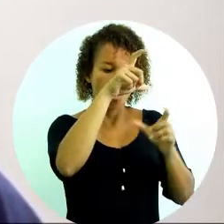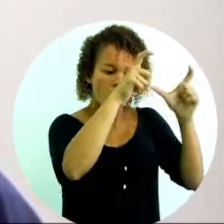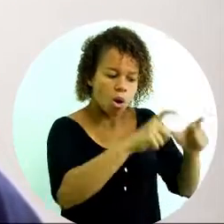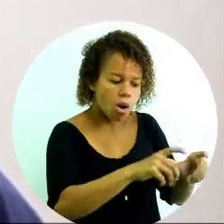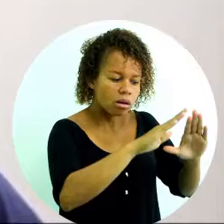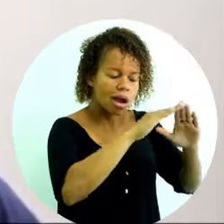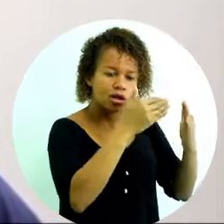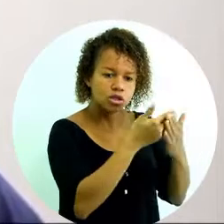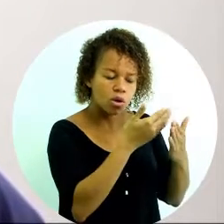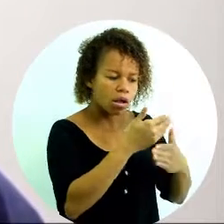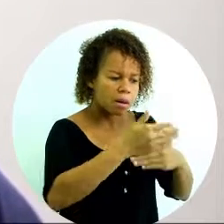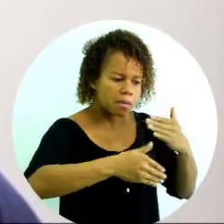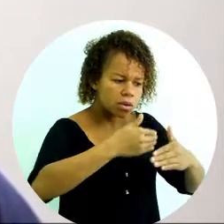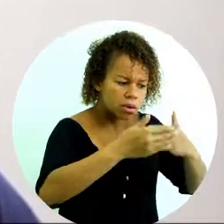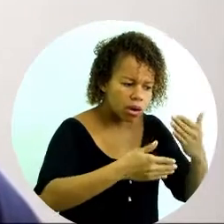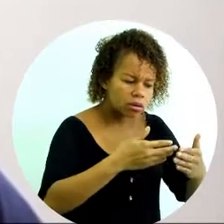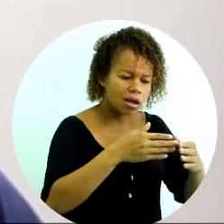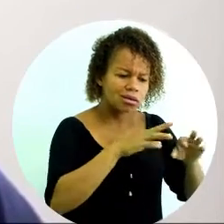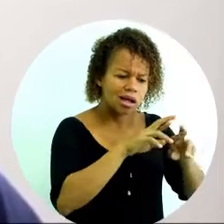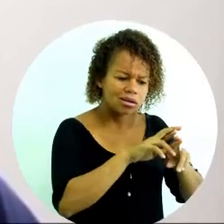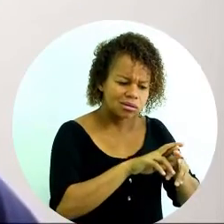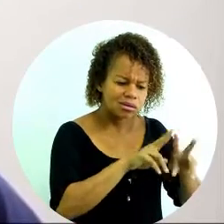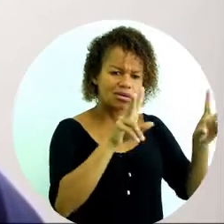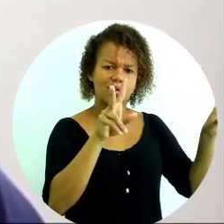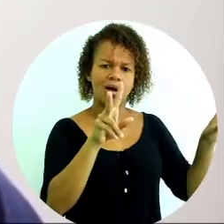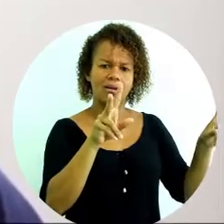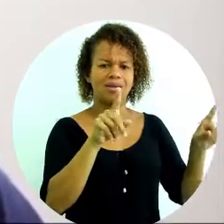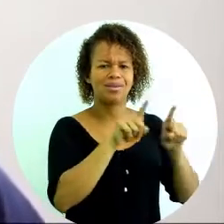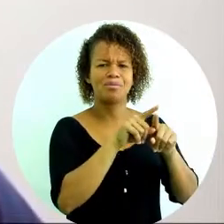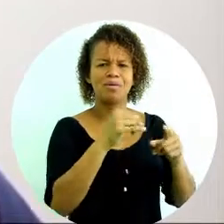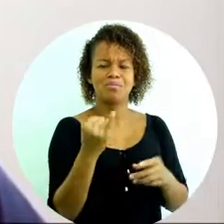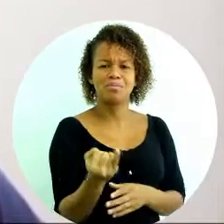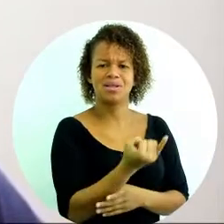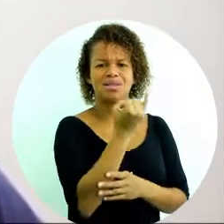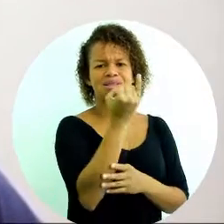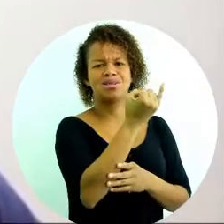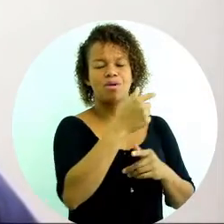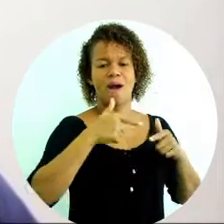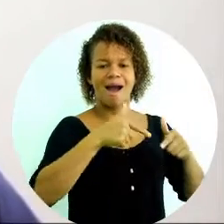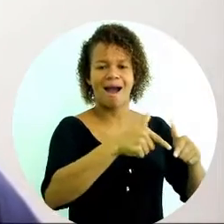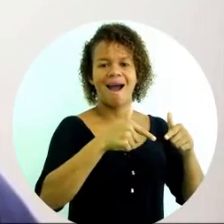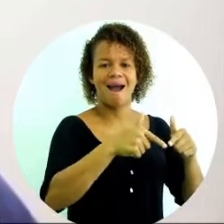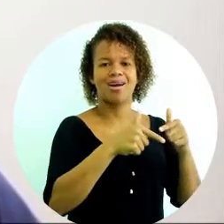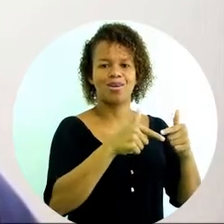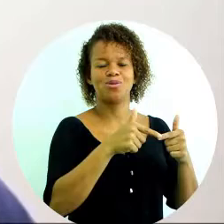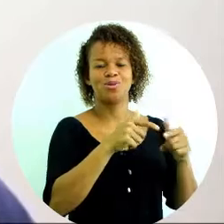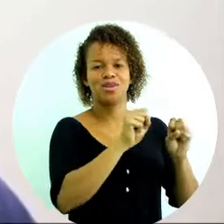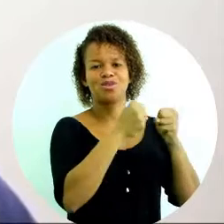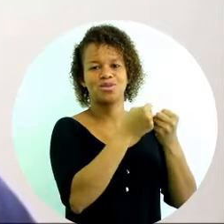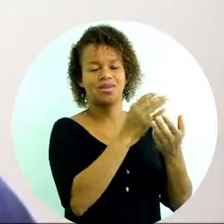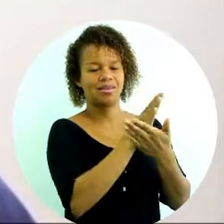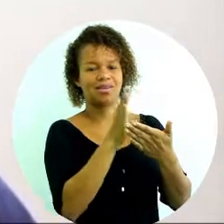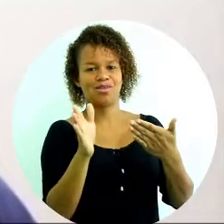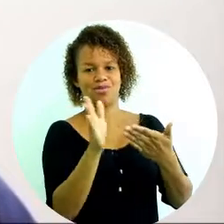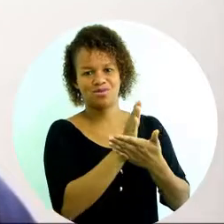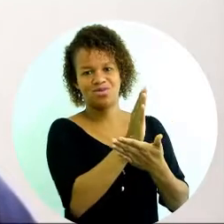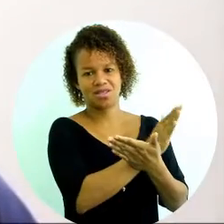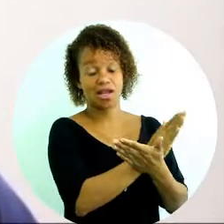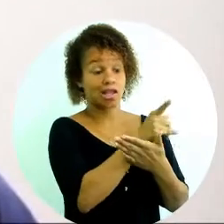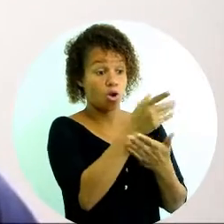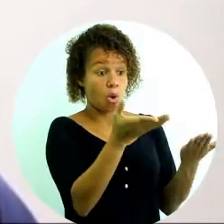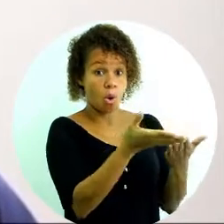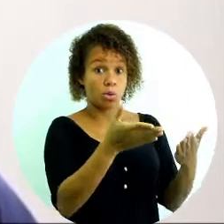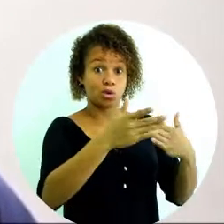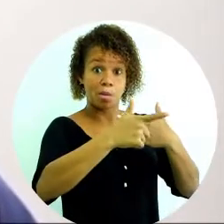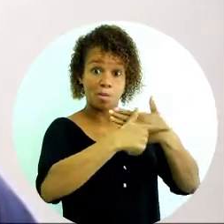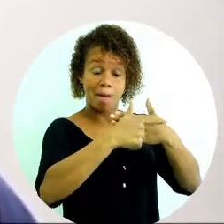um local que reproduz as desigualdades e principalmente a luta de classes. Sendo